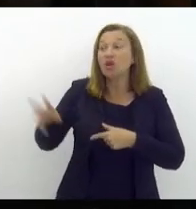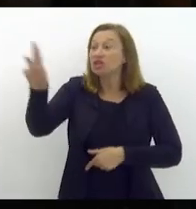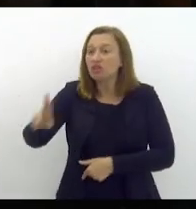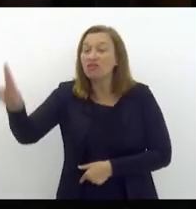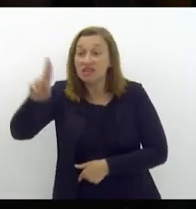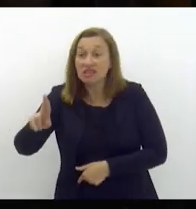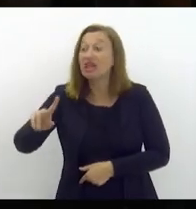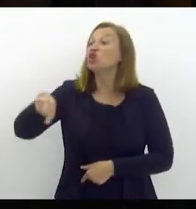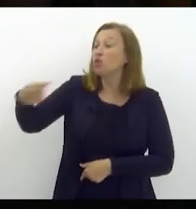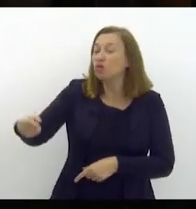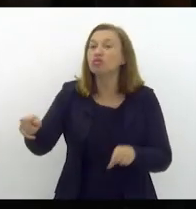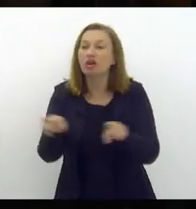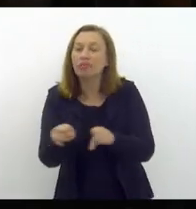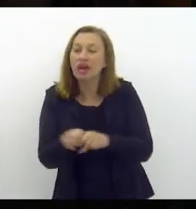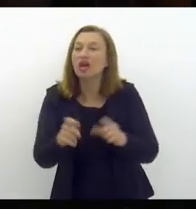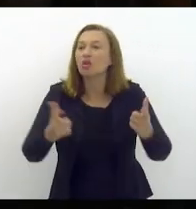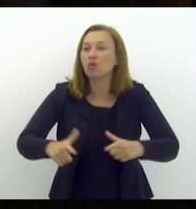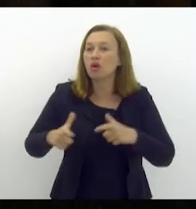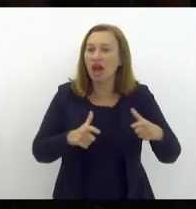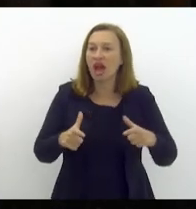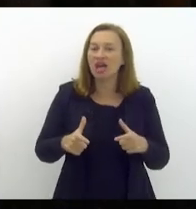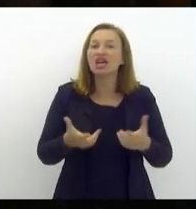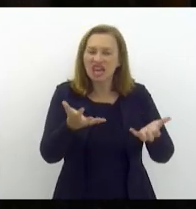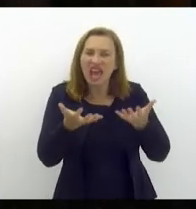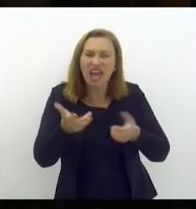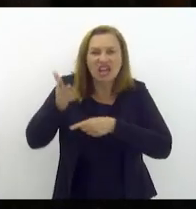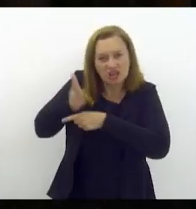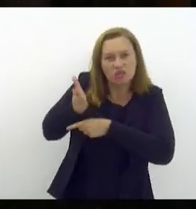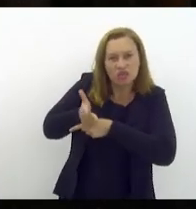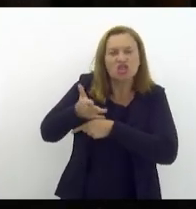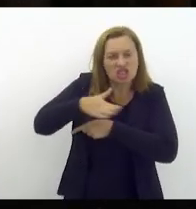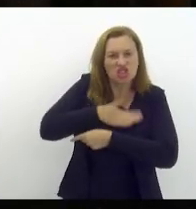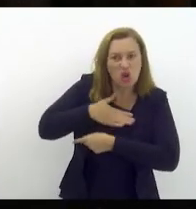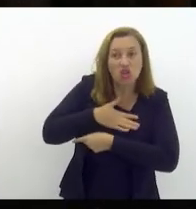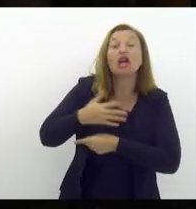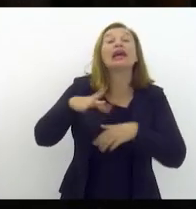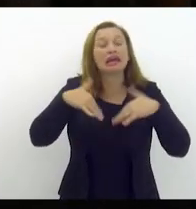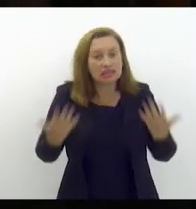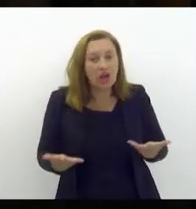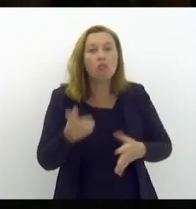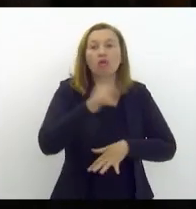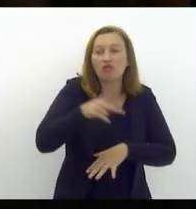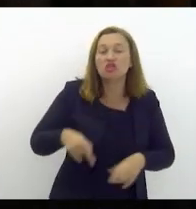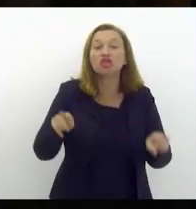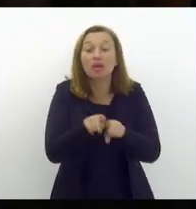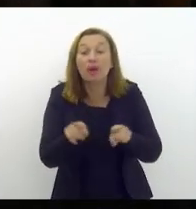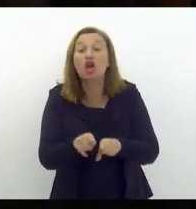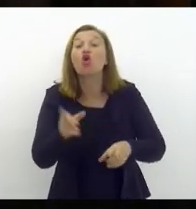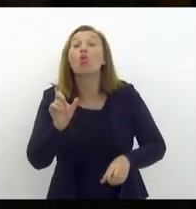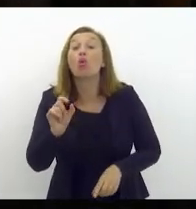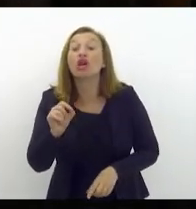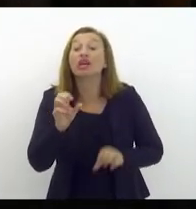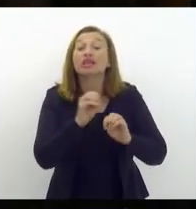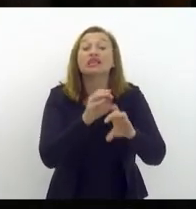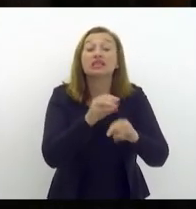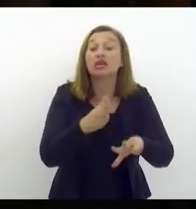outros também. Já que todo mundo aqui é a favor de monitorar, então vamos monitorar o certo. Eu quero saber o que estou ensinando para o meu filho na escola. Eu não quero que ensine